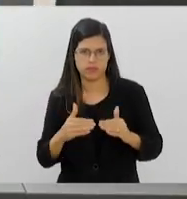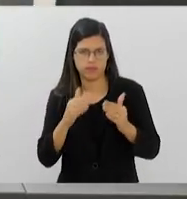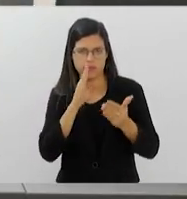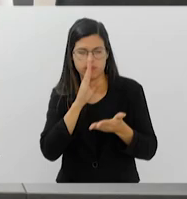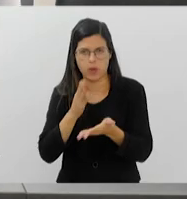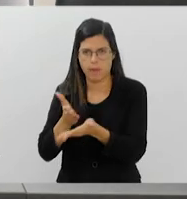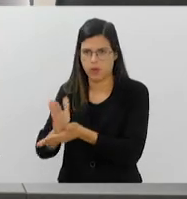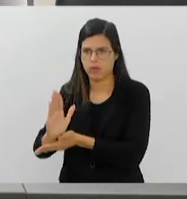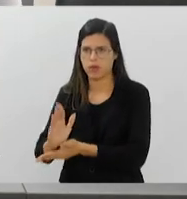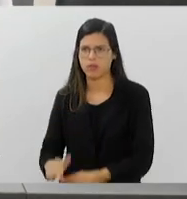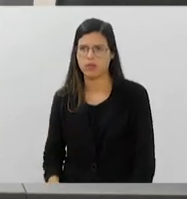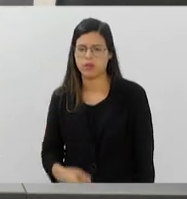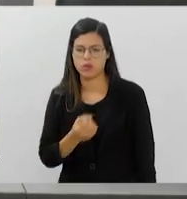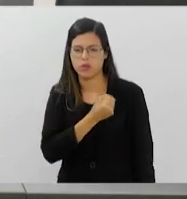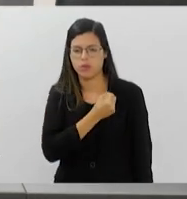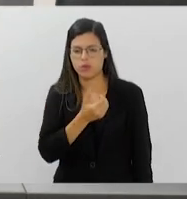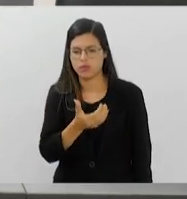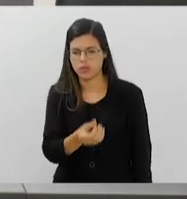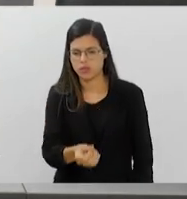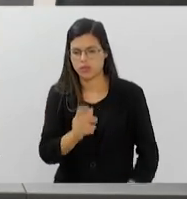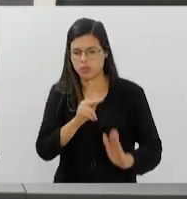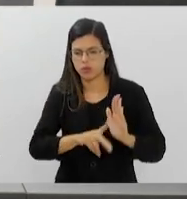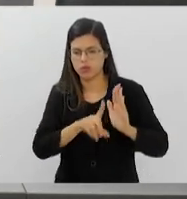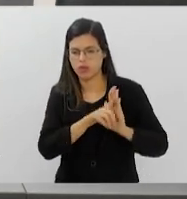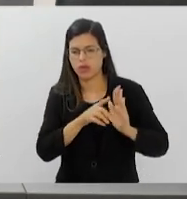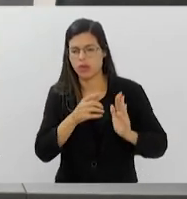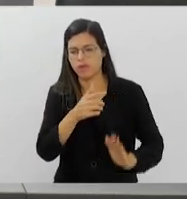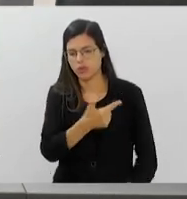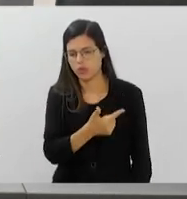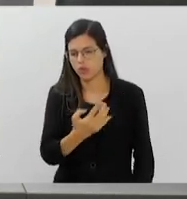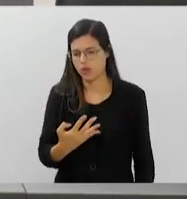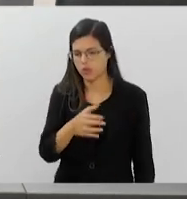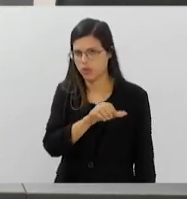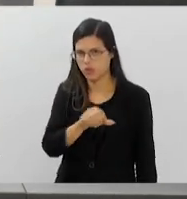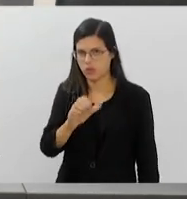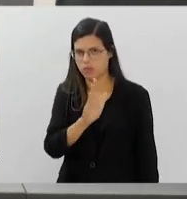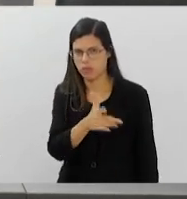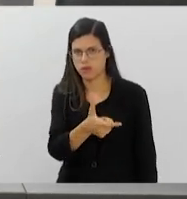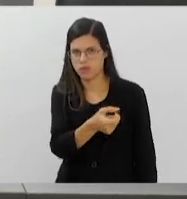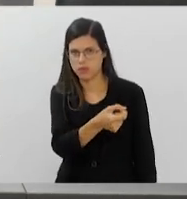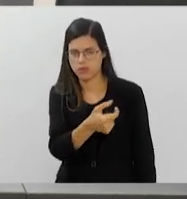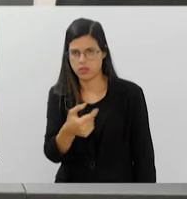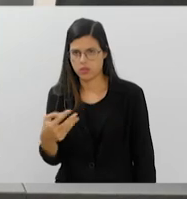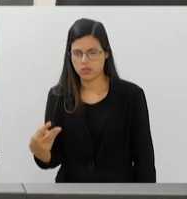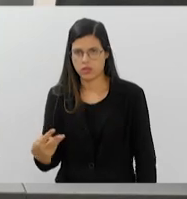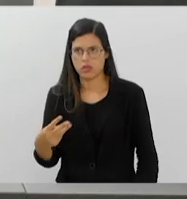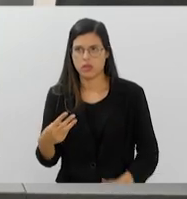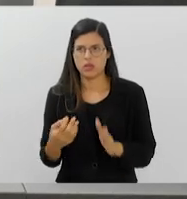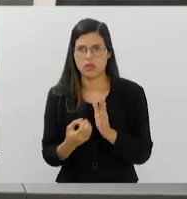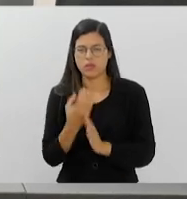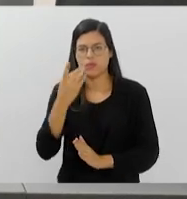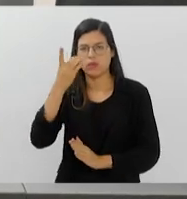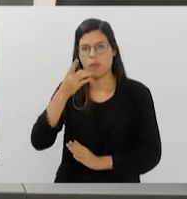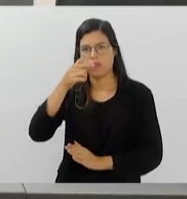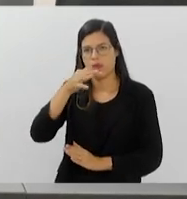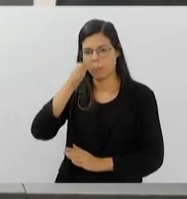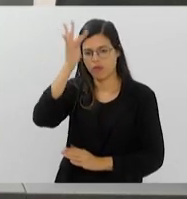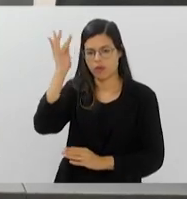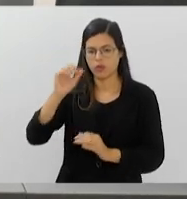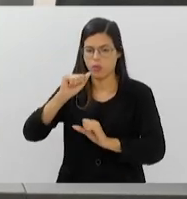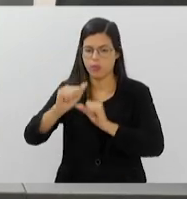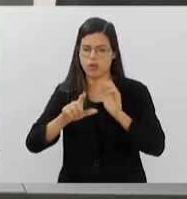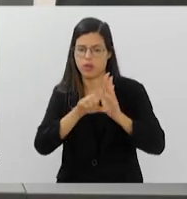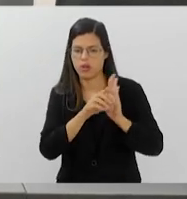como estão, aprovado. Item 16 da pauta, projeto de lei 2499 de 23, de autoria do deputado Fred Pacheco, que altera a lei